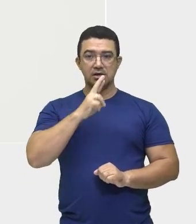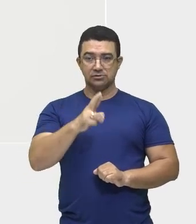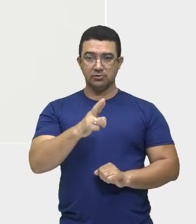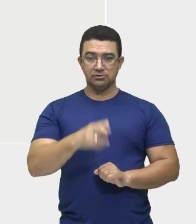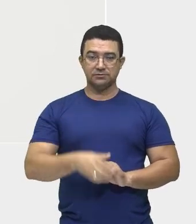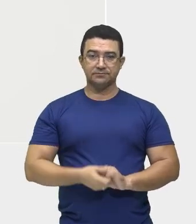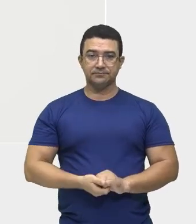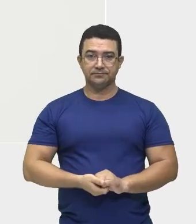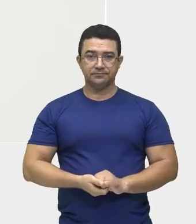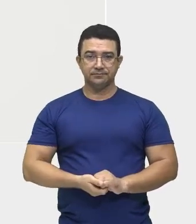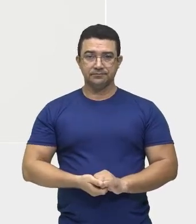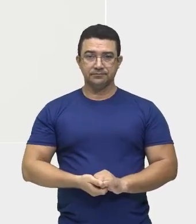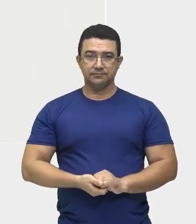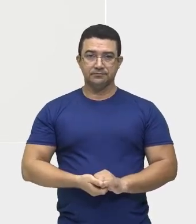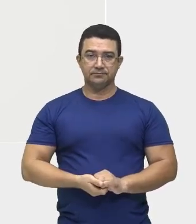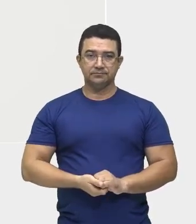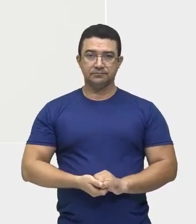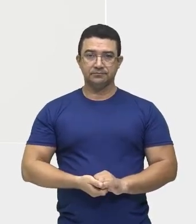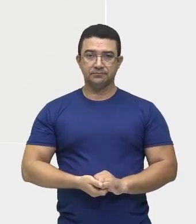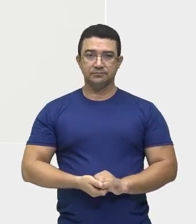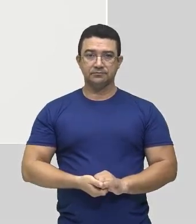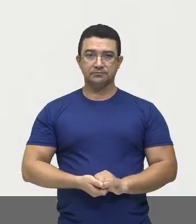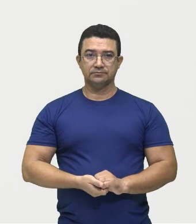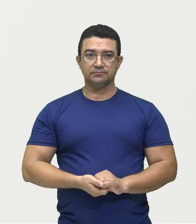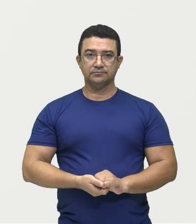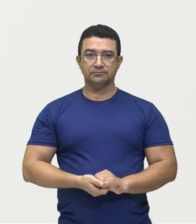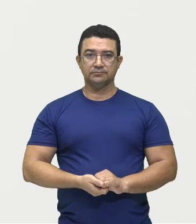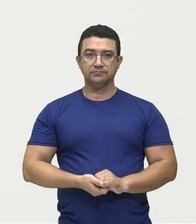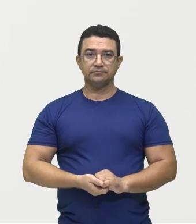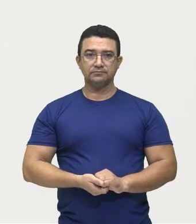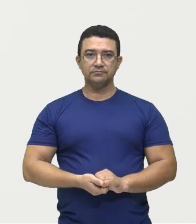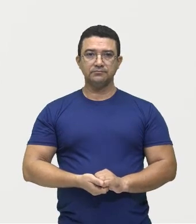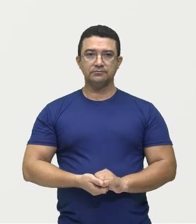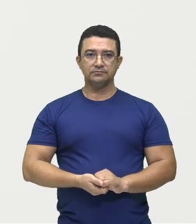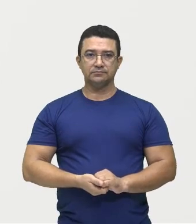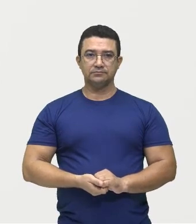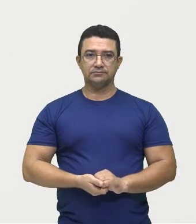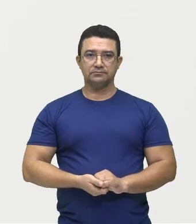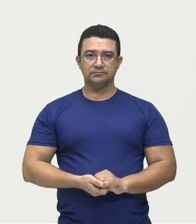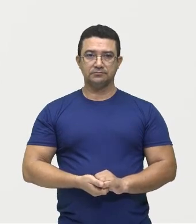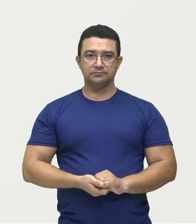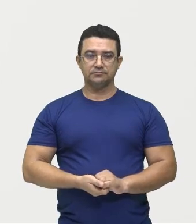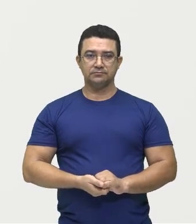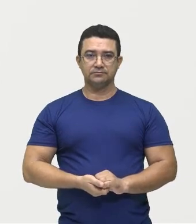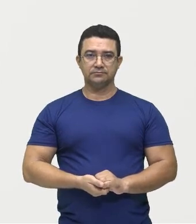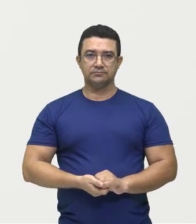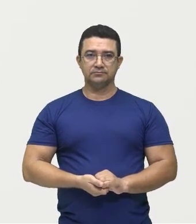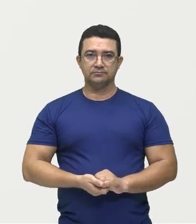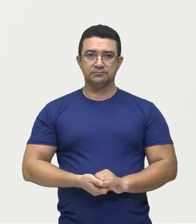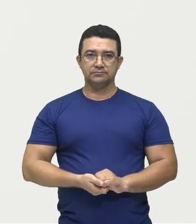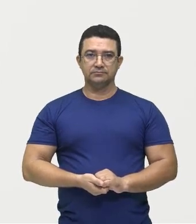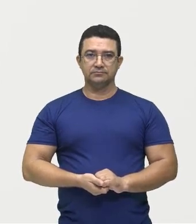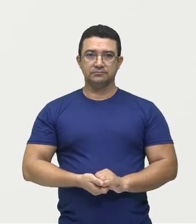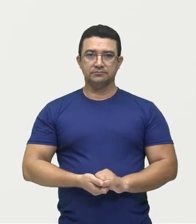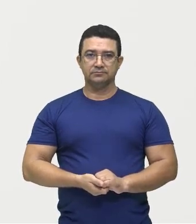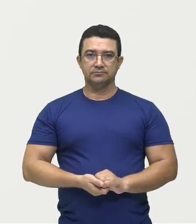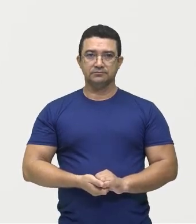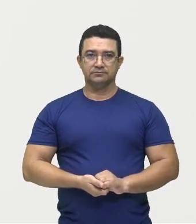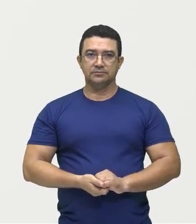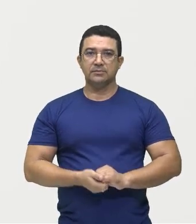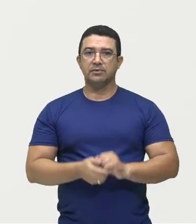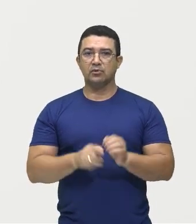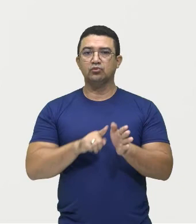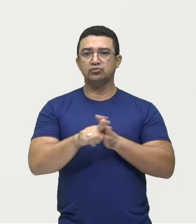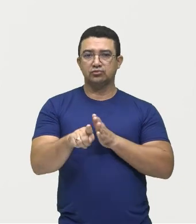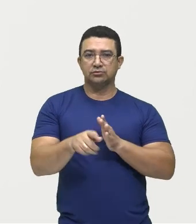ver se essas três opções são verdadeiras ou falsas, né? Olha aí a pergunta.